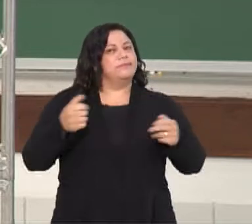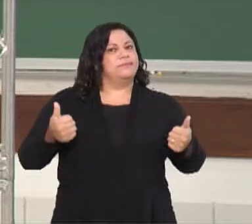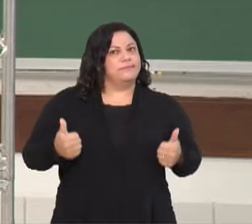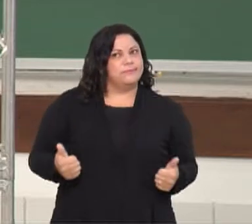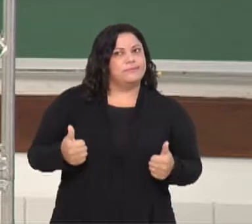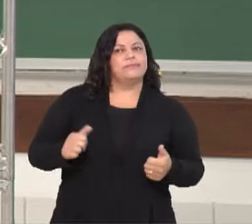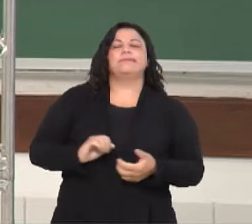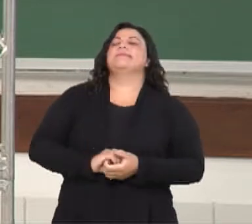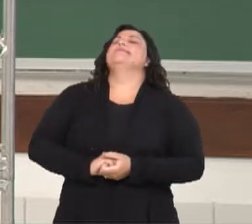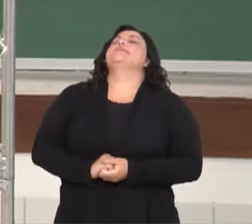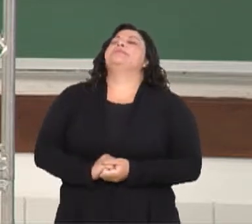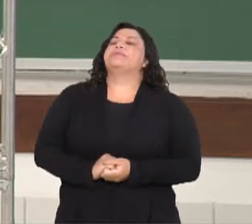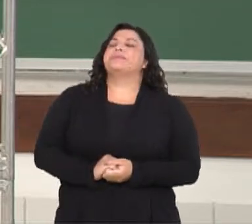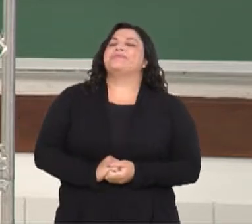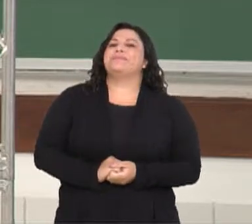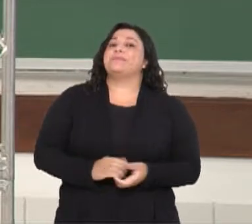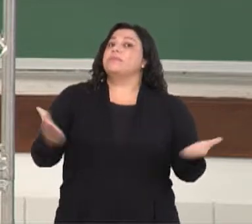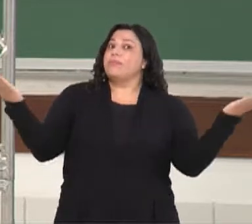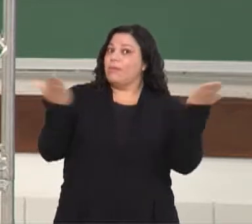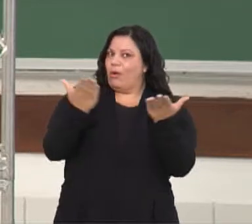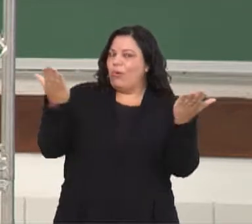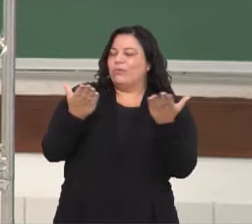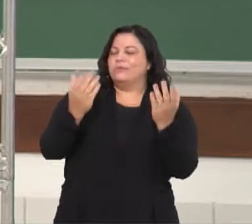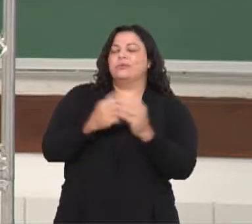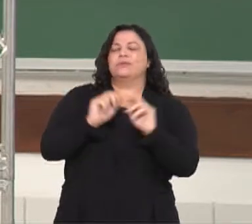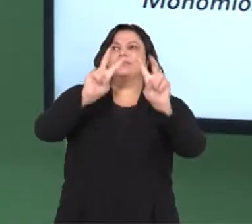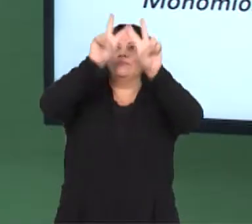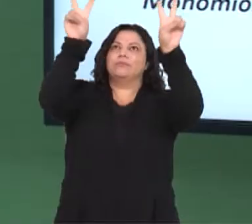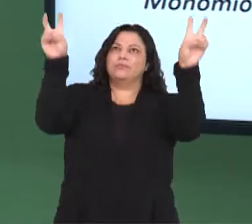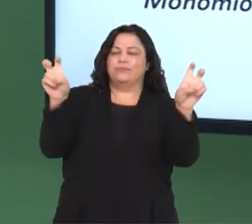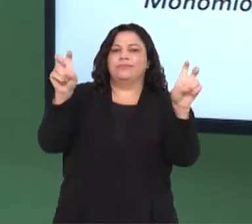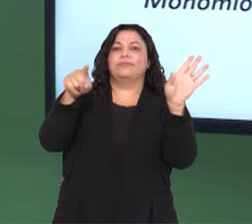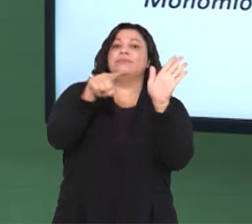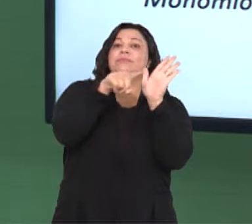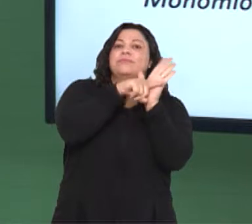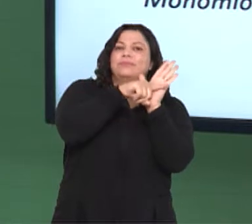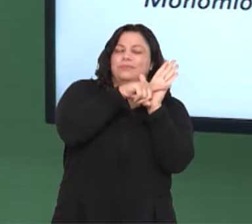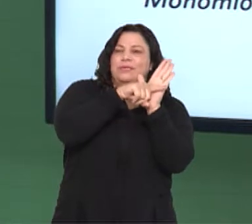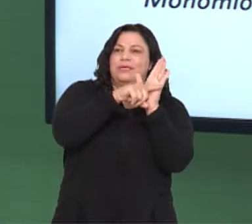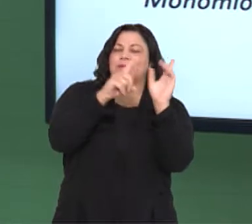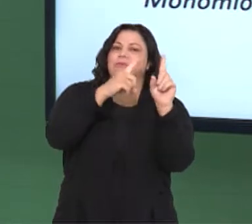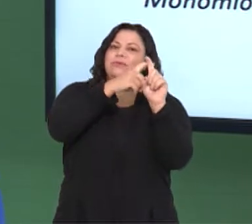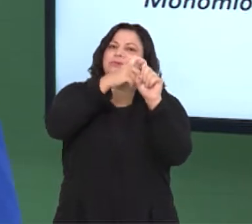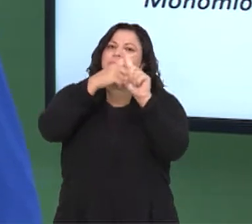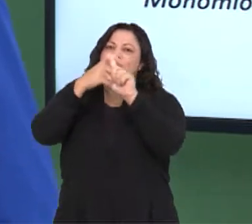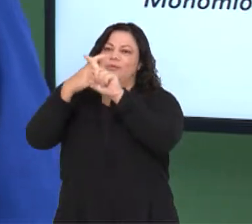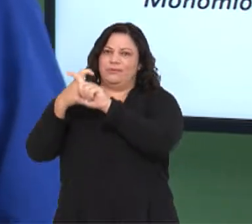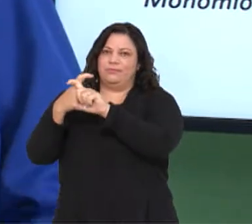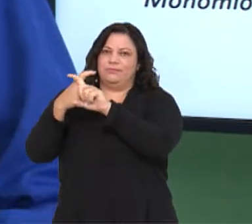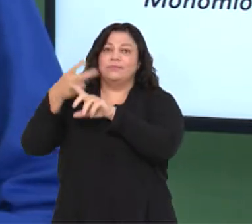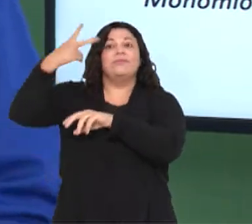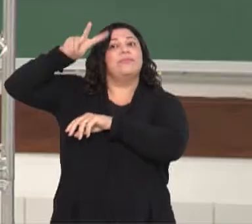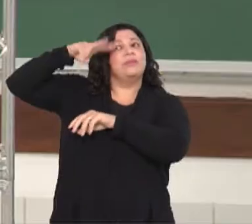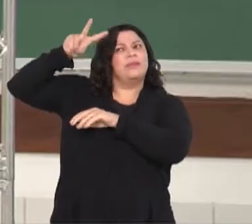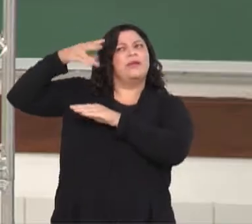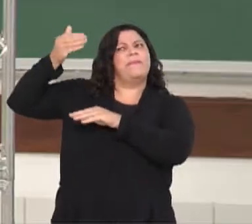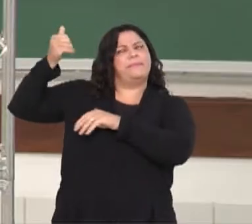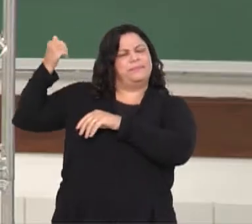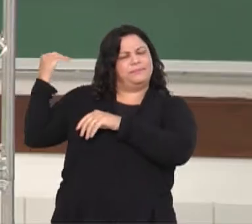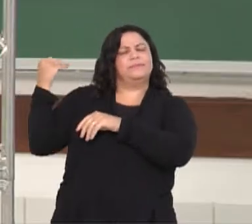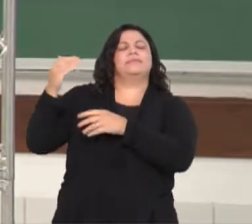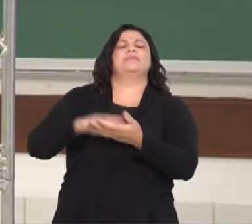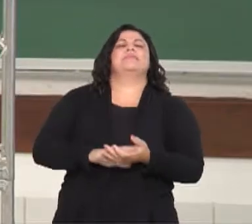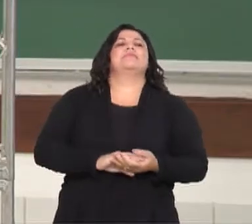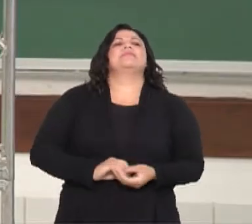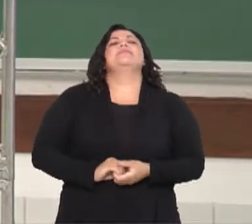hoje nós vamos falar de subtração de polinômios. Mas antes, vamos relembrar o que a gente viu no último encontro, onde falávamos de